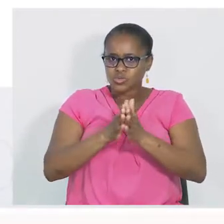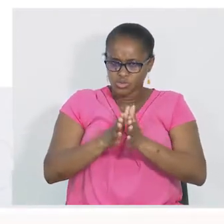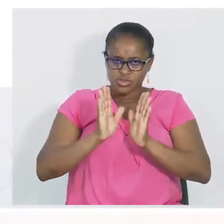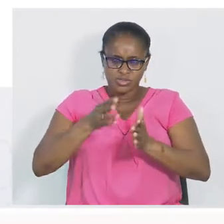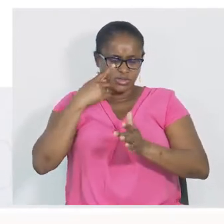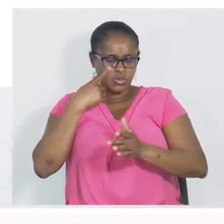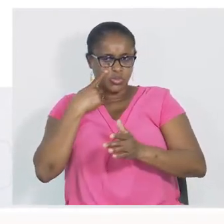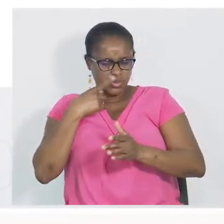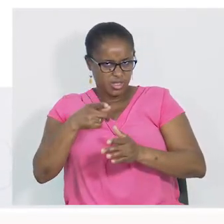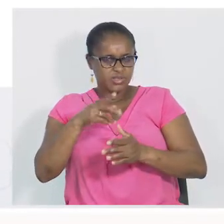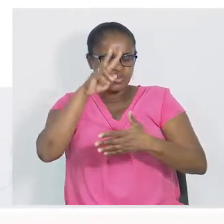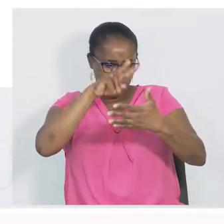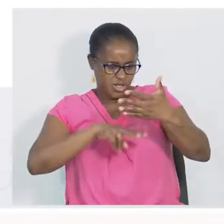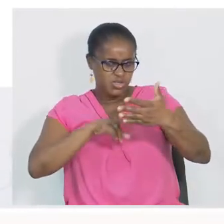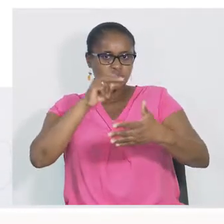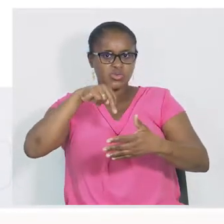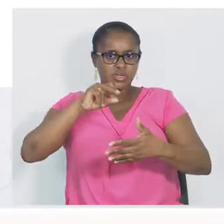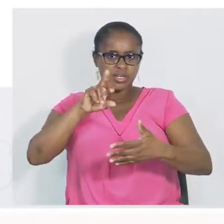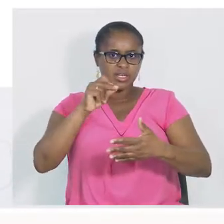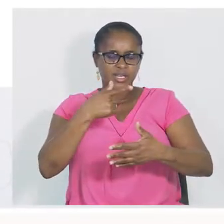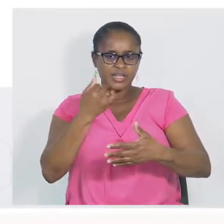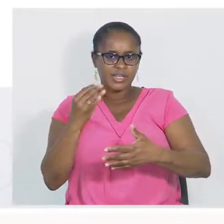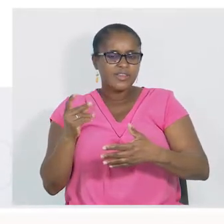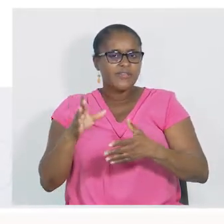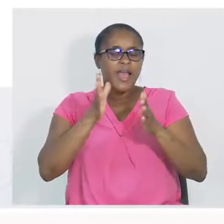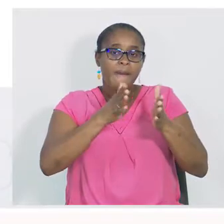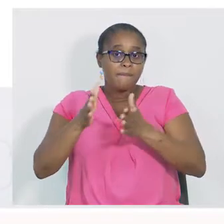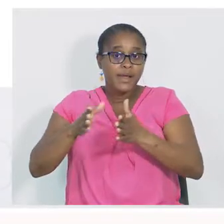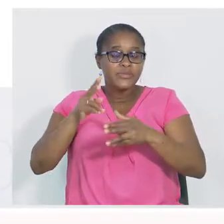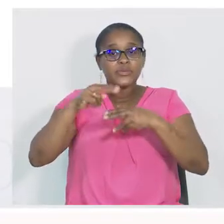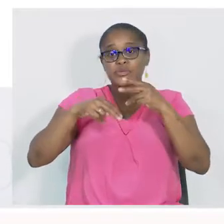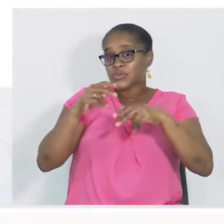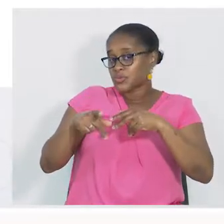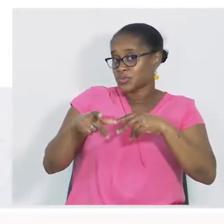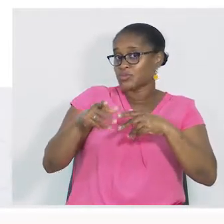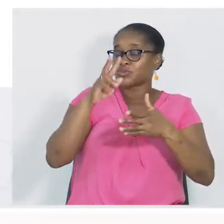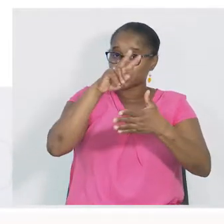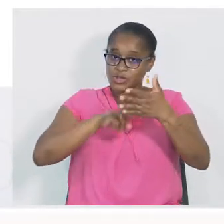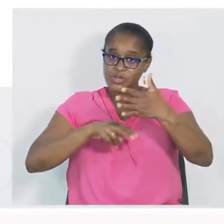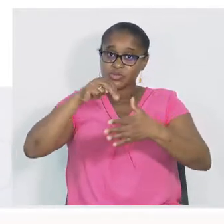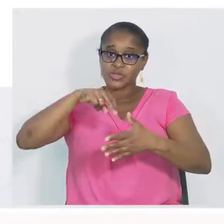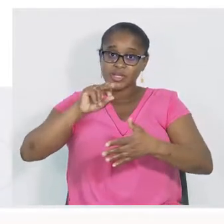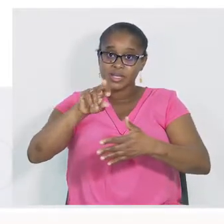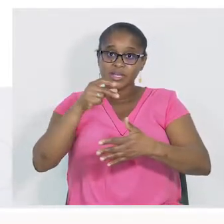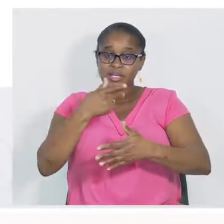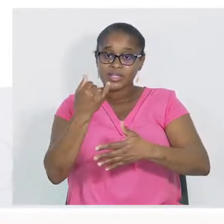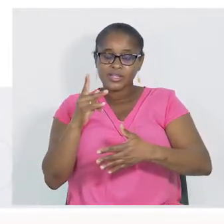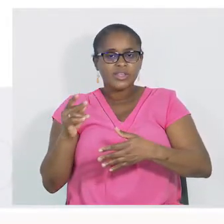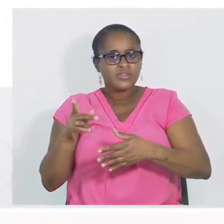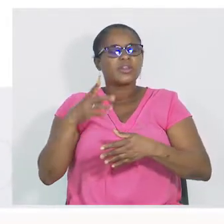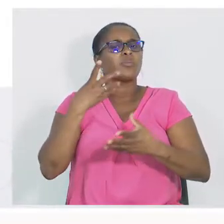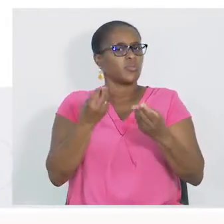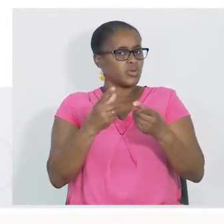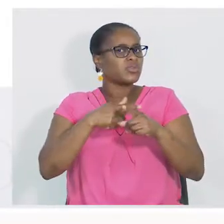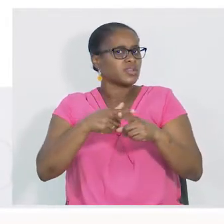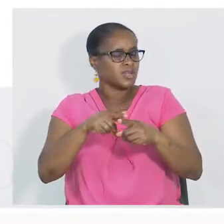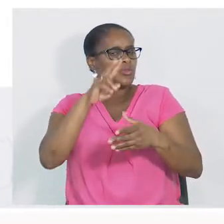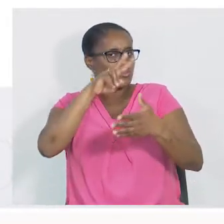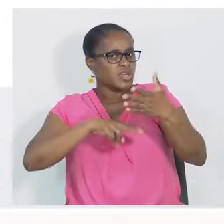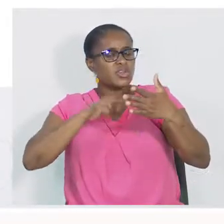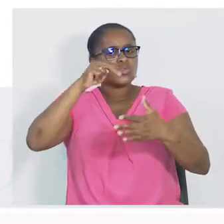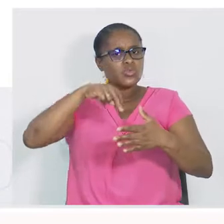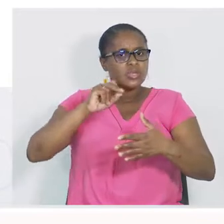Depois de ouvirem a leitura do texto, vamos responder as questões. Tu reparaste que